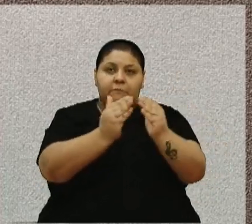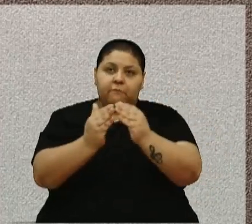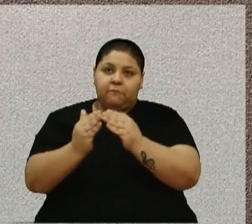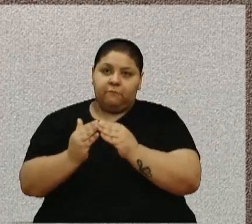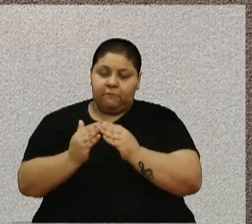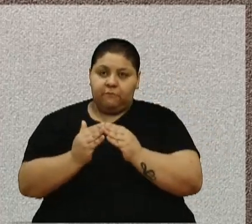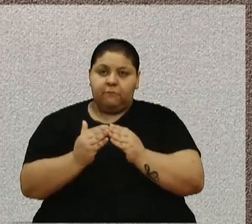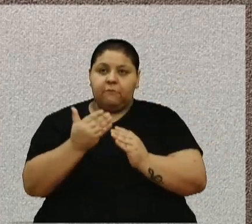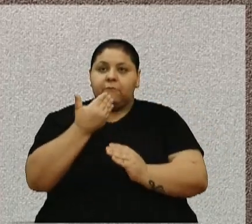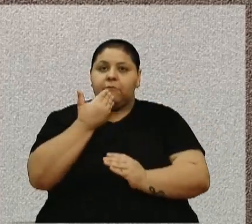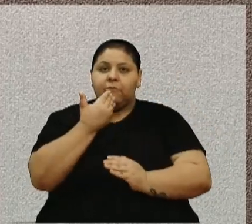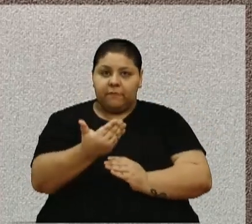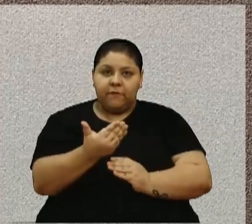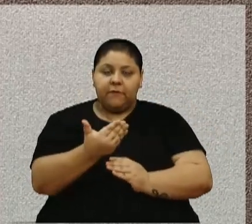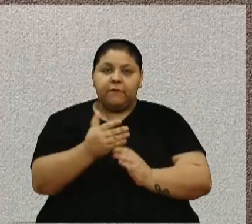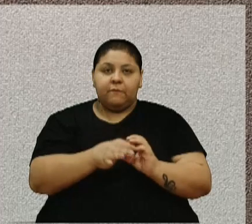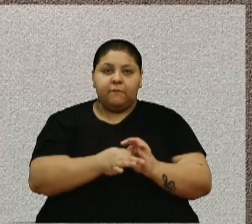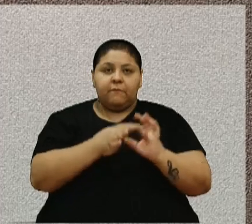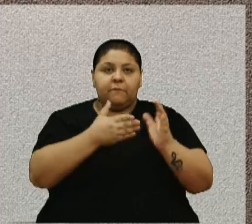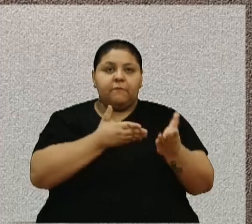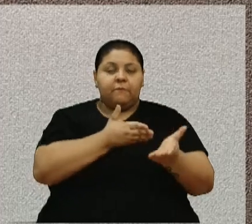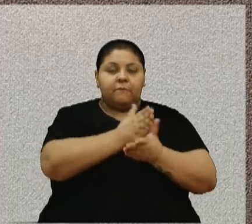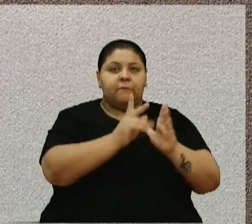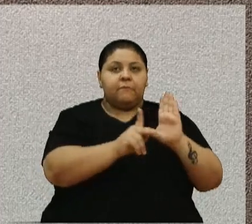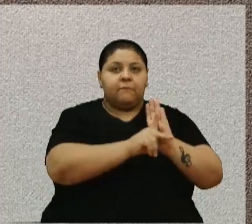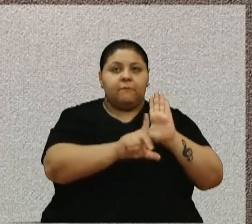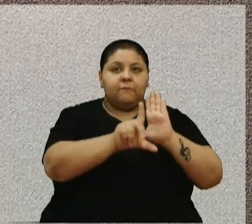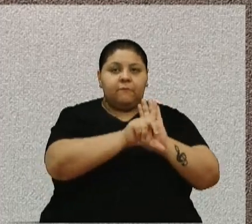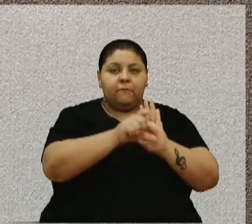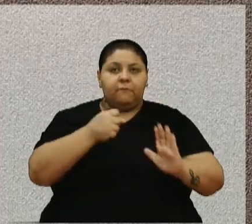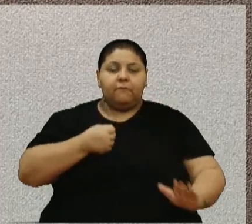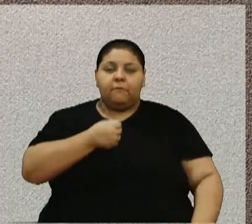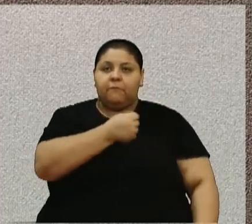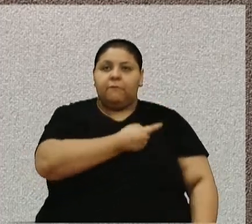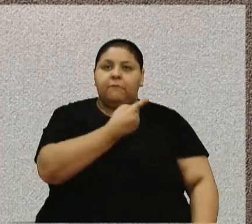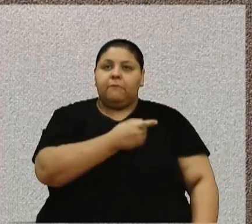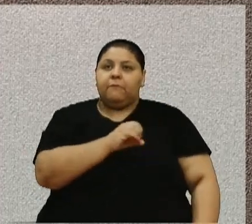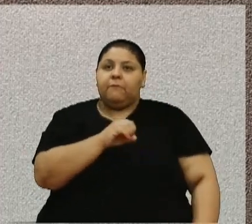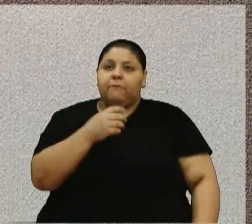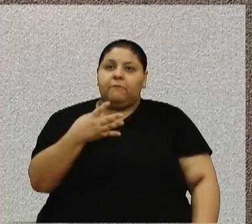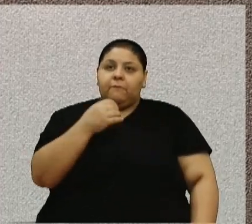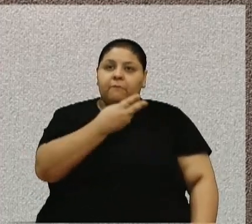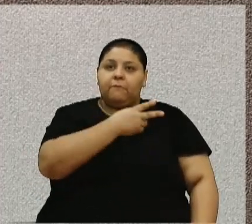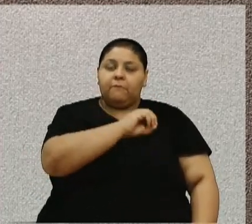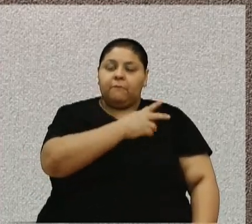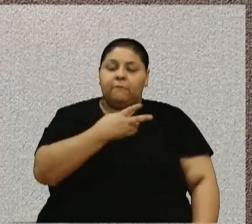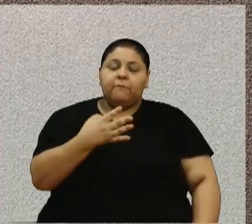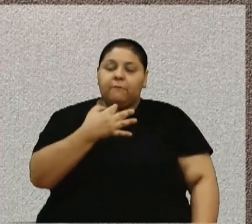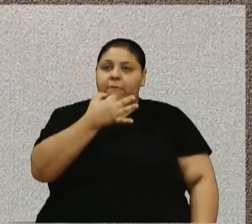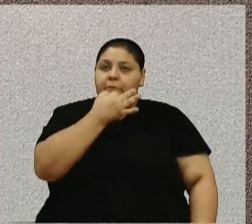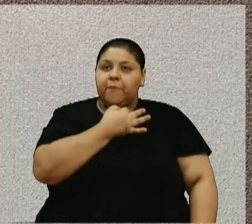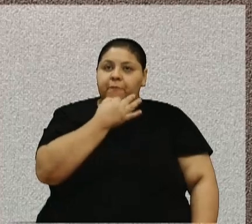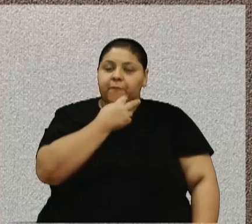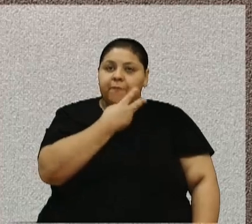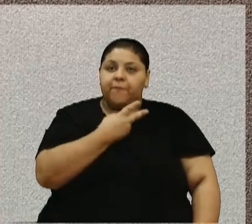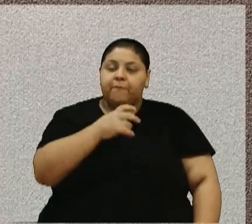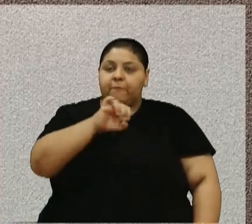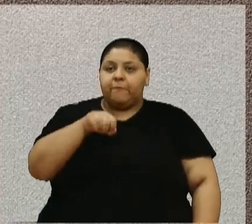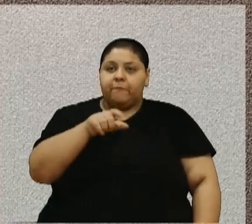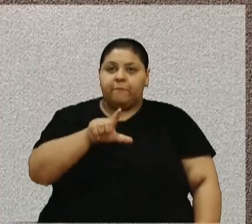de forma favorável à aprovação do projeto de lei número 104/2024. Caxias do Sul, 22 de julho